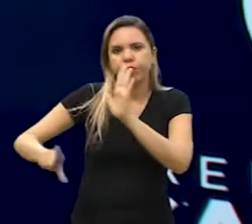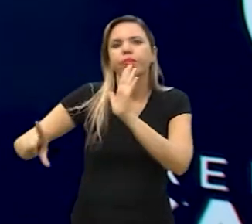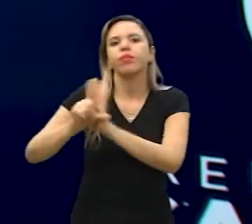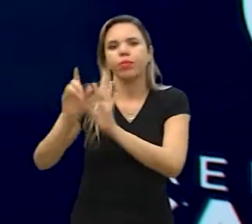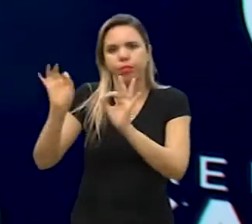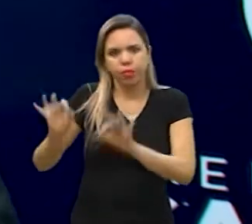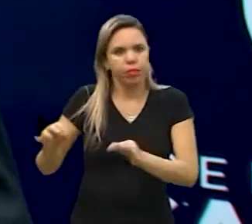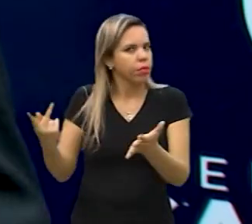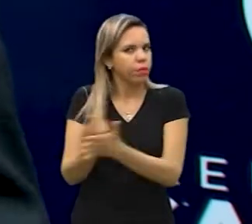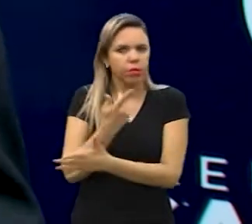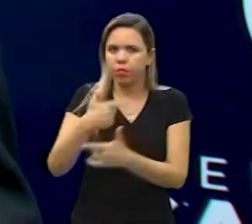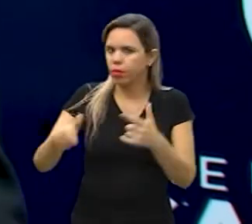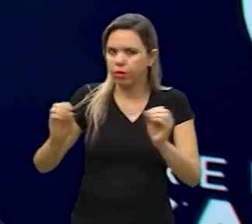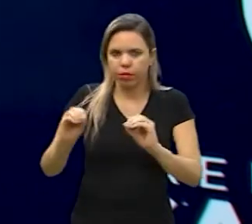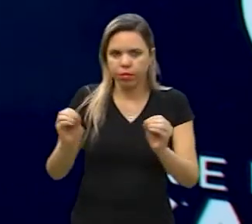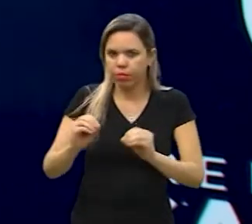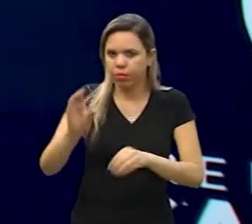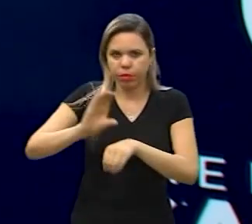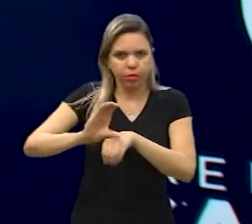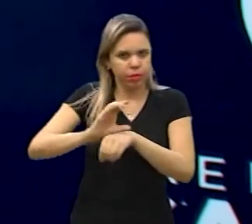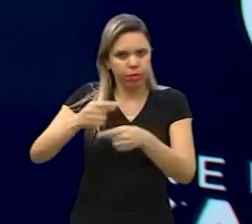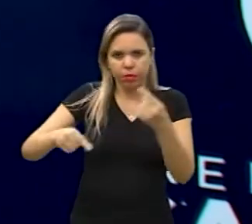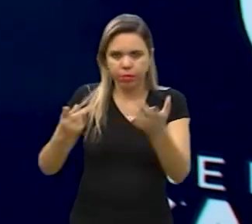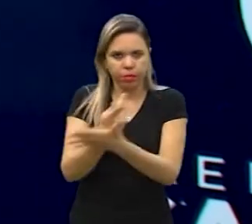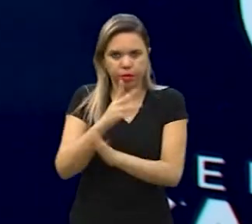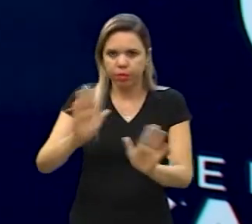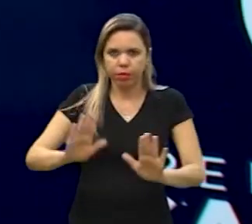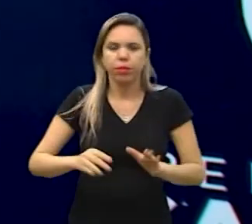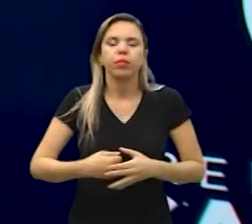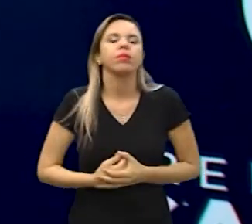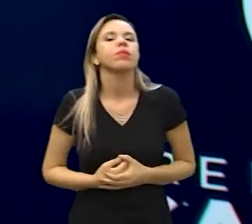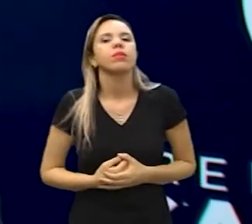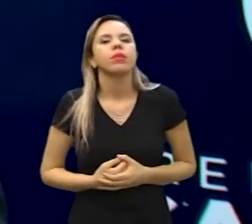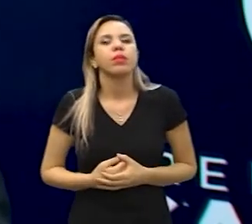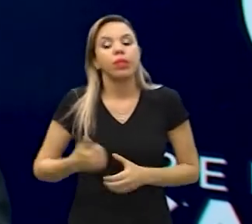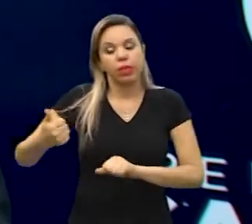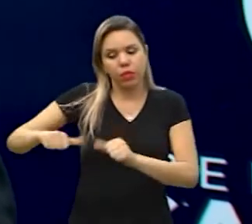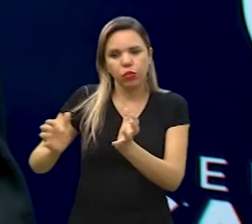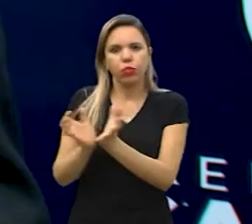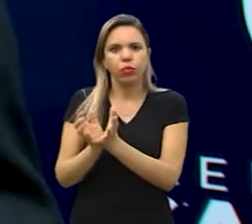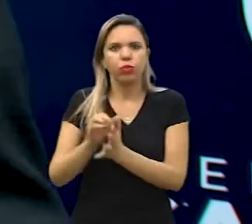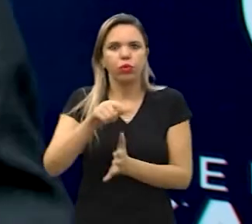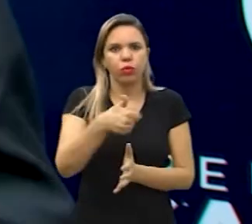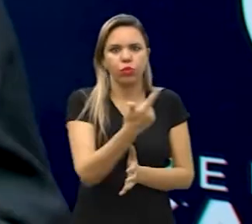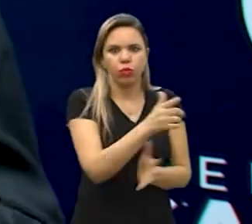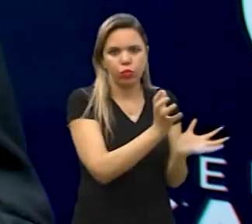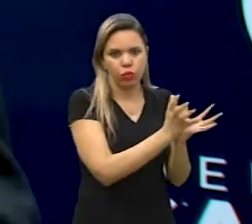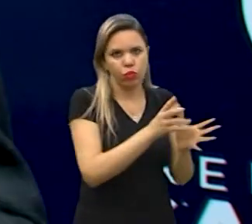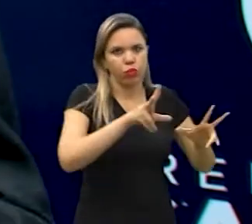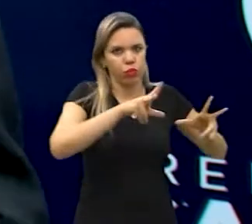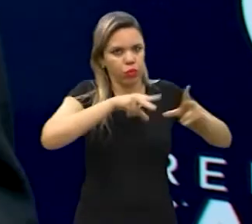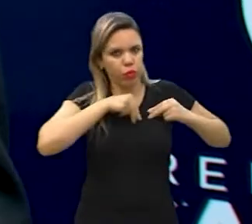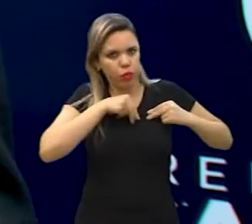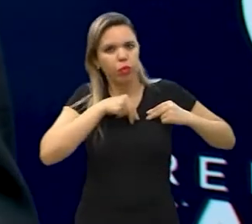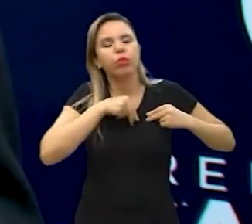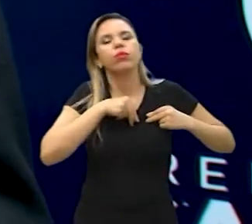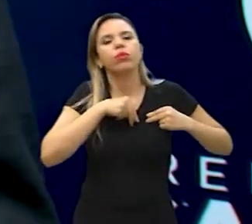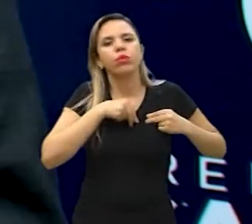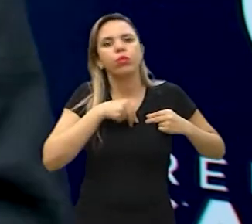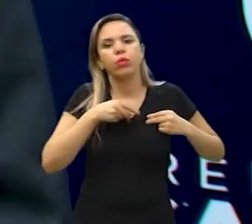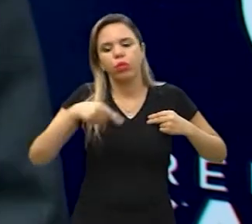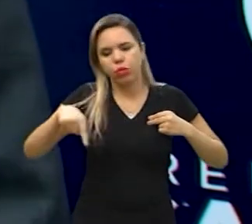projeto é legal, não tem nenhum vício de inconstitucionalidade. Ele passando por essa comissão, ele vai para as comissões de